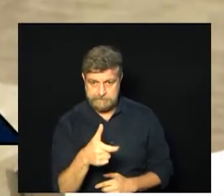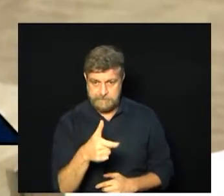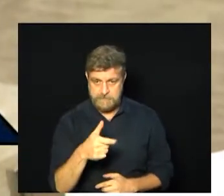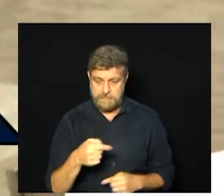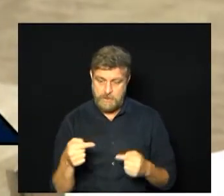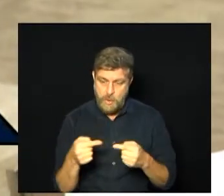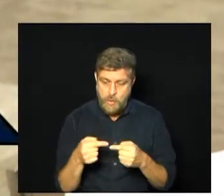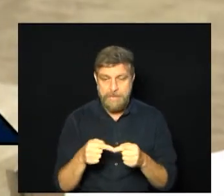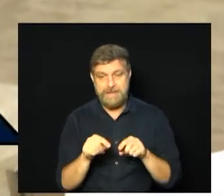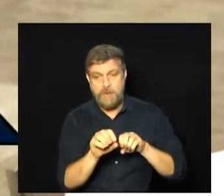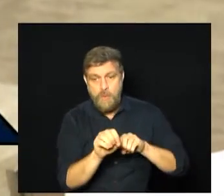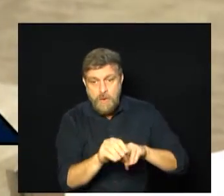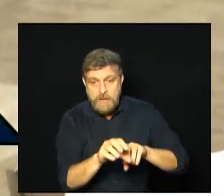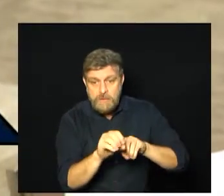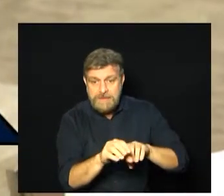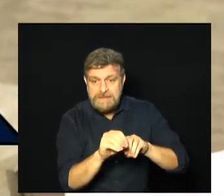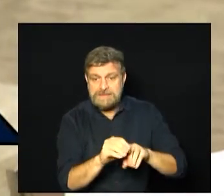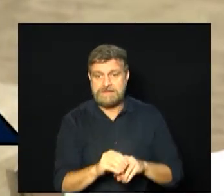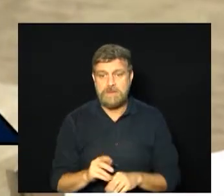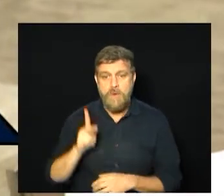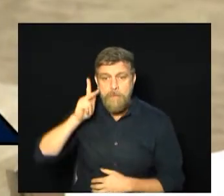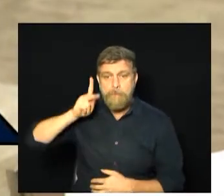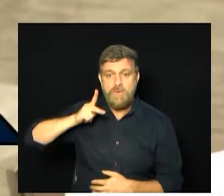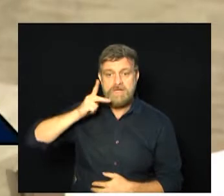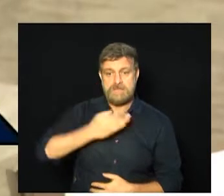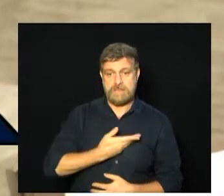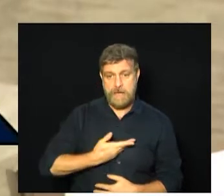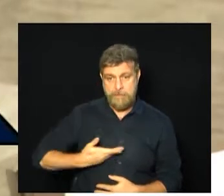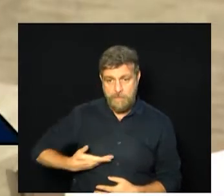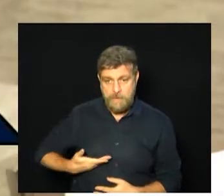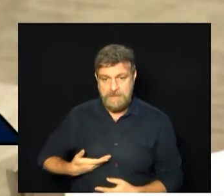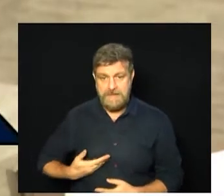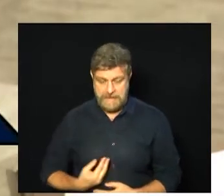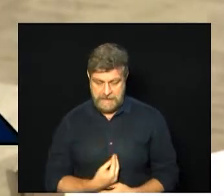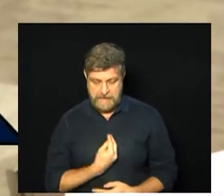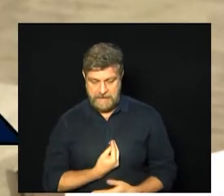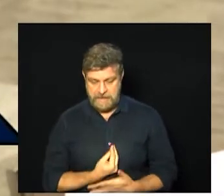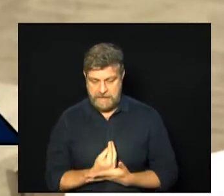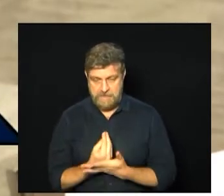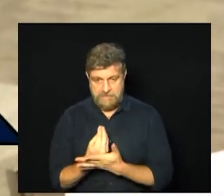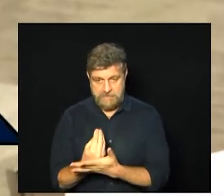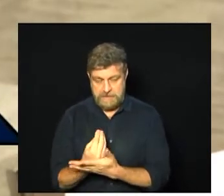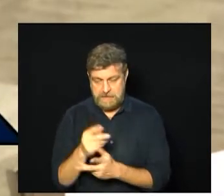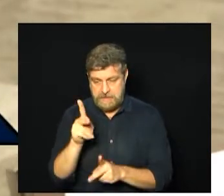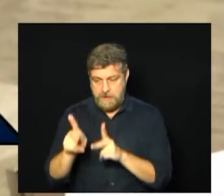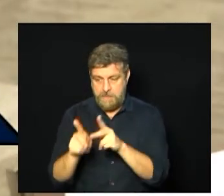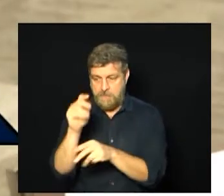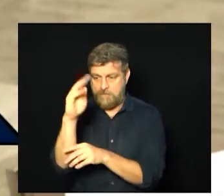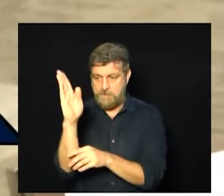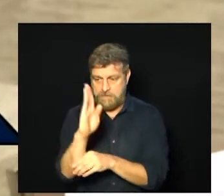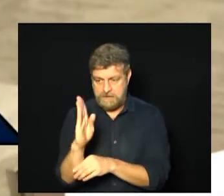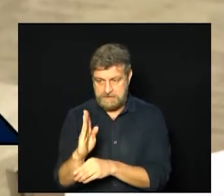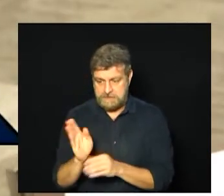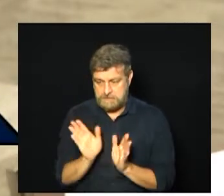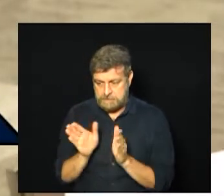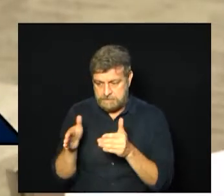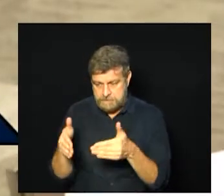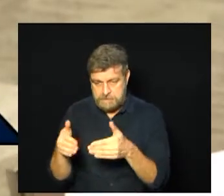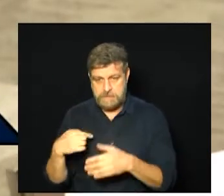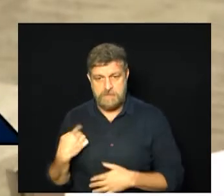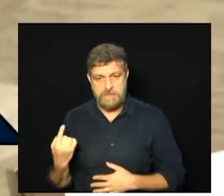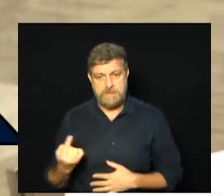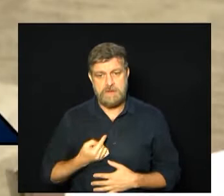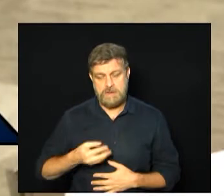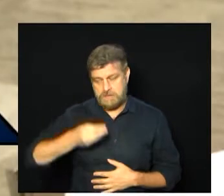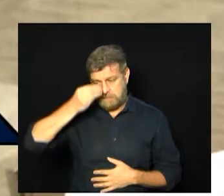ligados à educação, ligados a políticas públicas, ligados à vida da população brasileira. Então, por essa razão, a gente